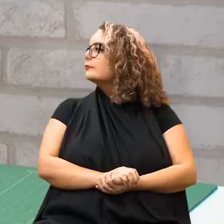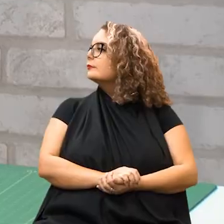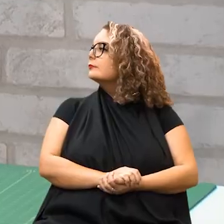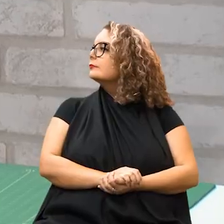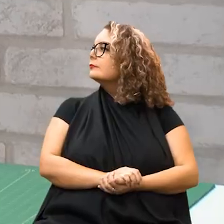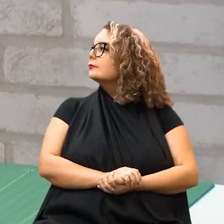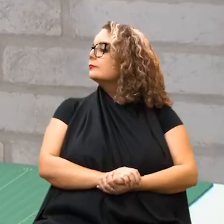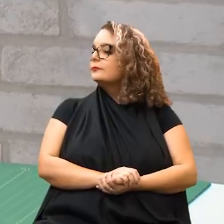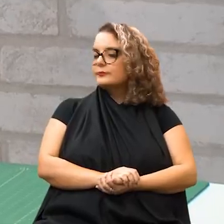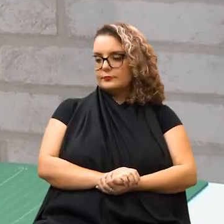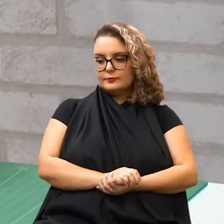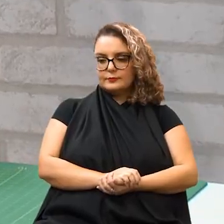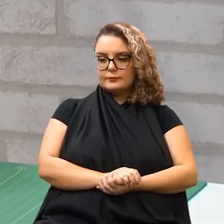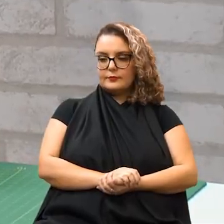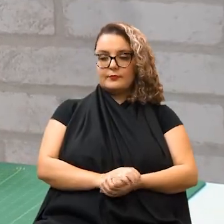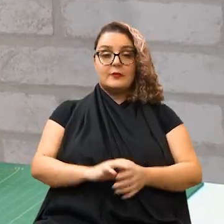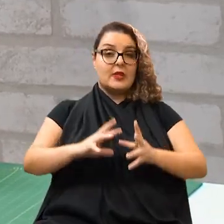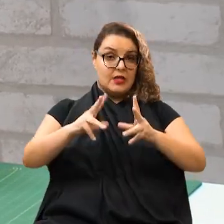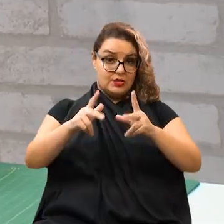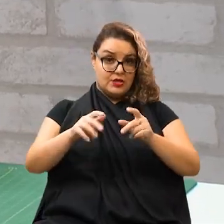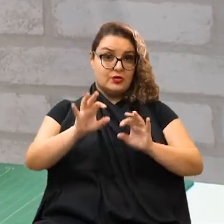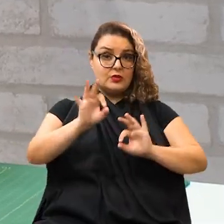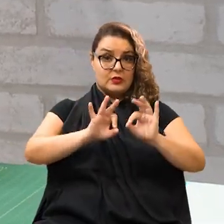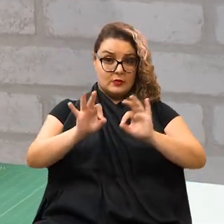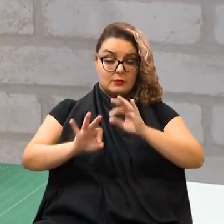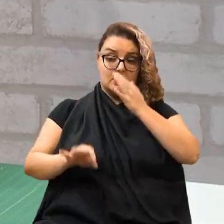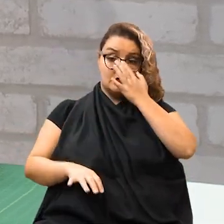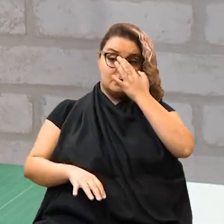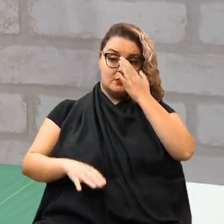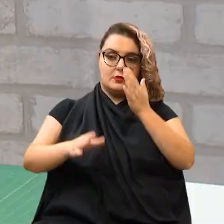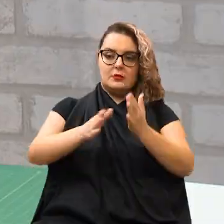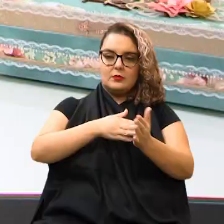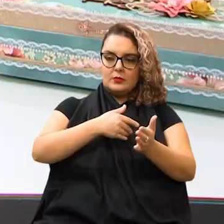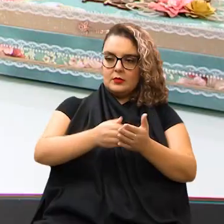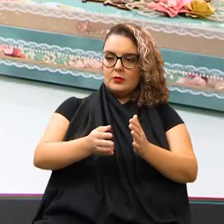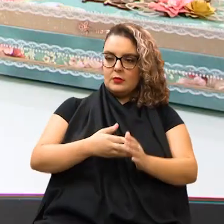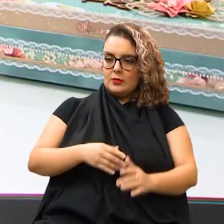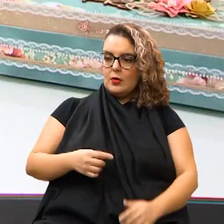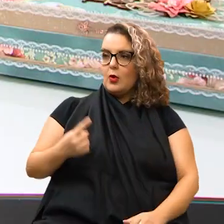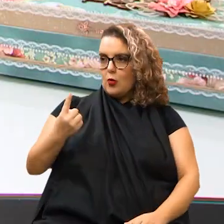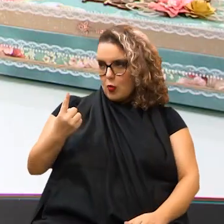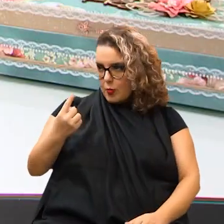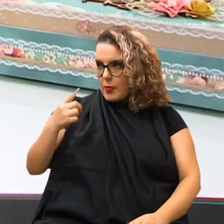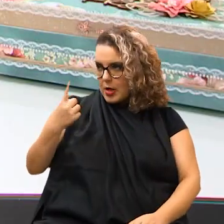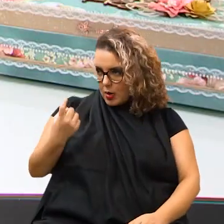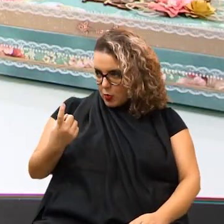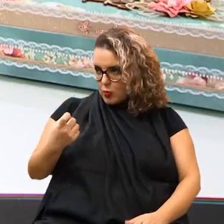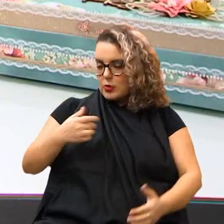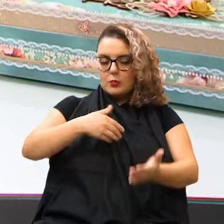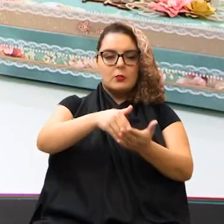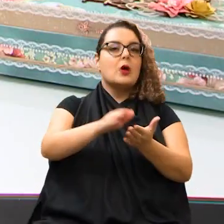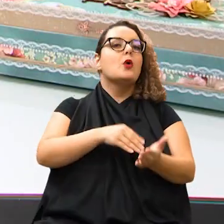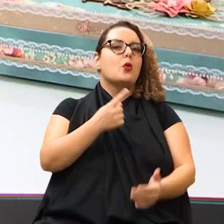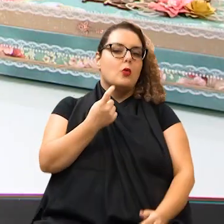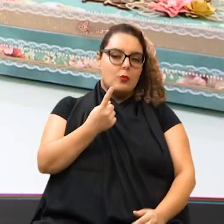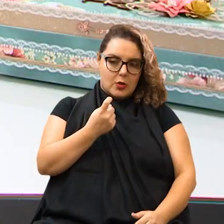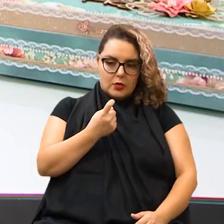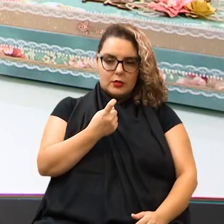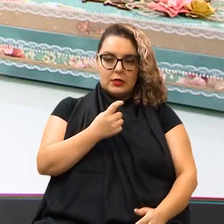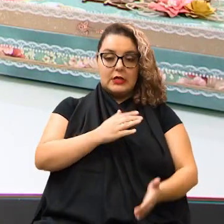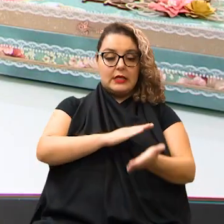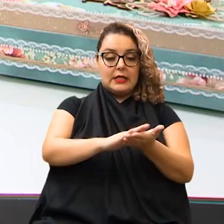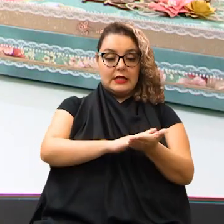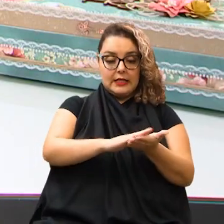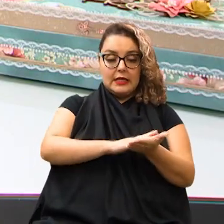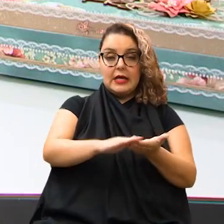enquanto. Então, olha, ela já tá toda preparada com o fundo branco. Você passou uma mão só de tinta? Isso, passei uma mão